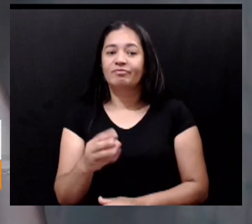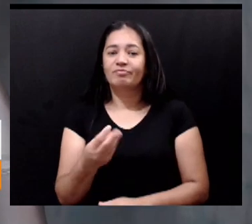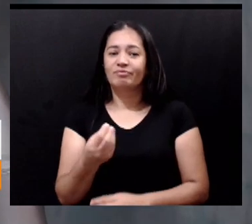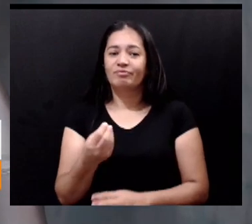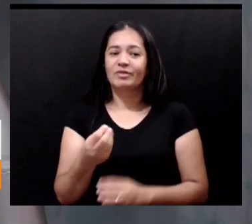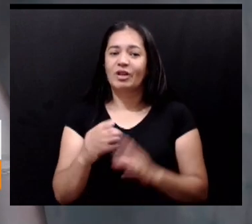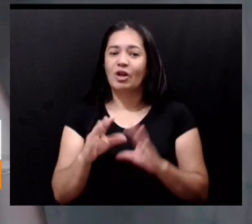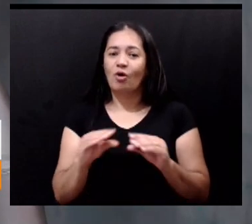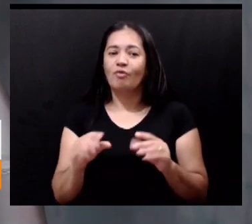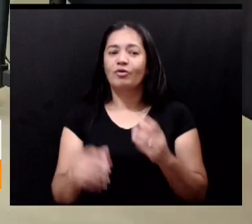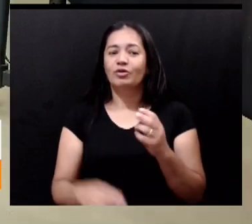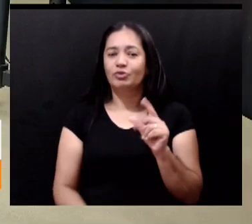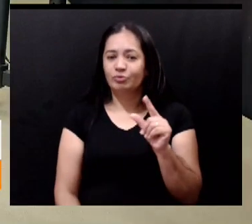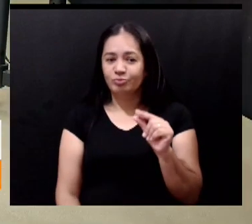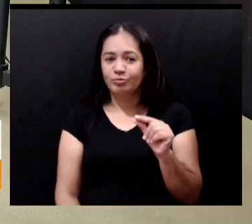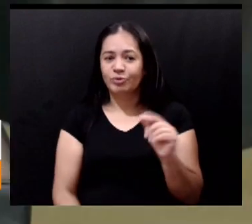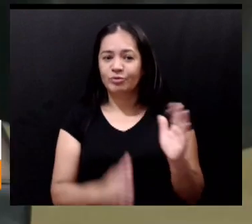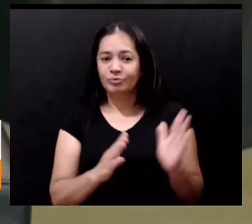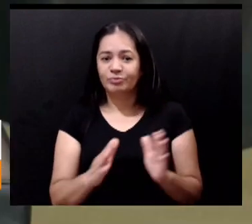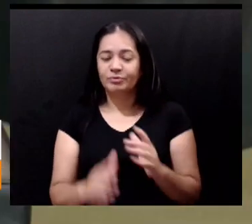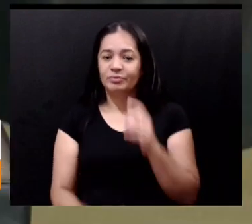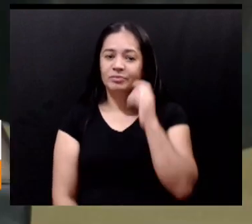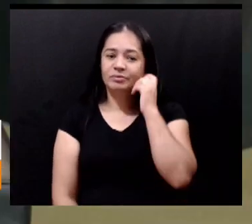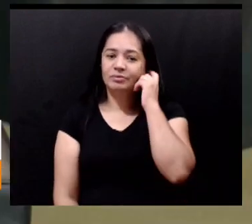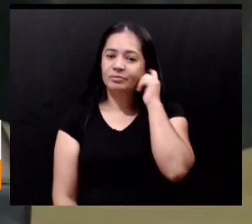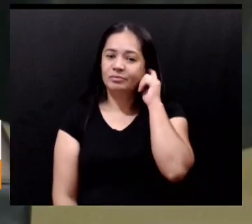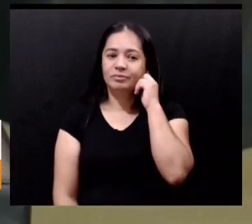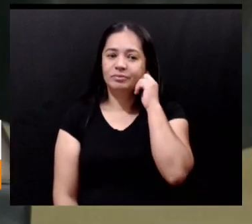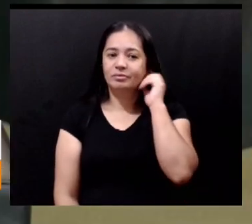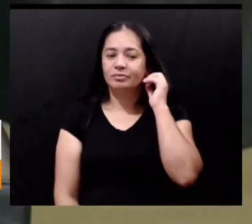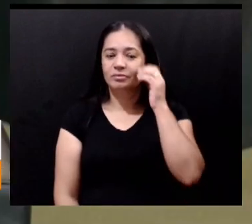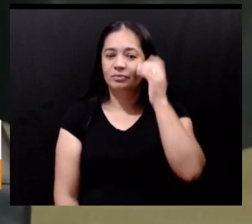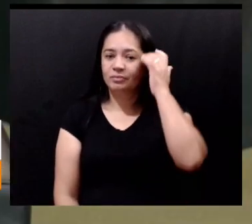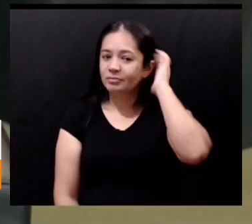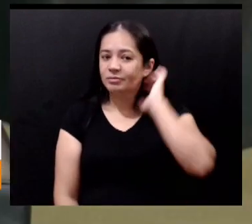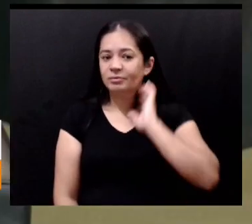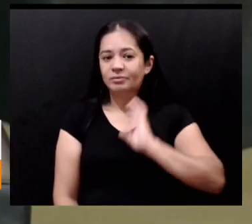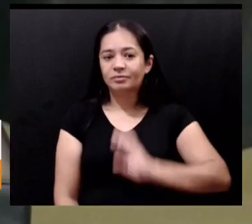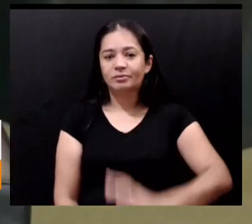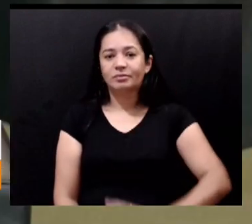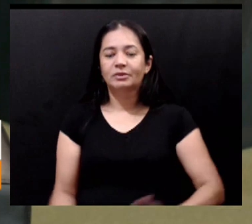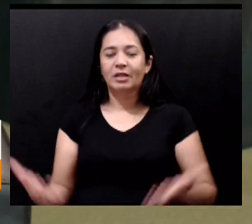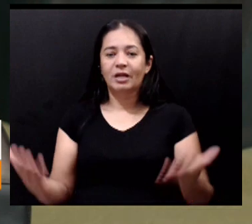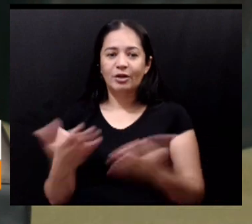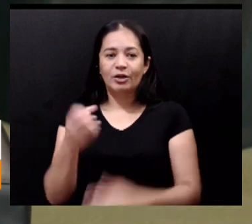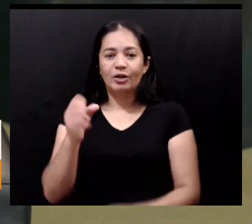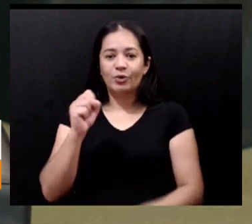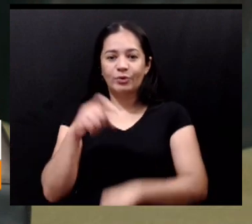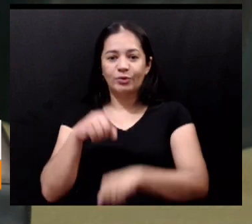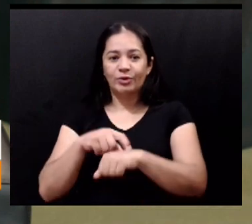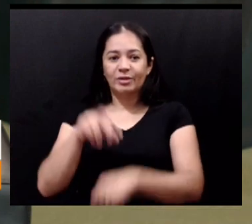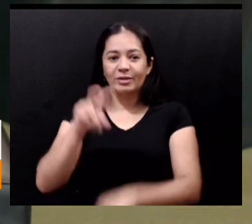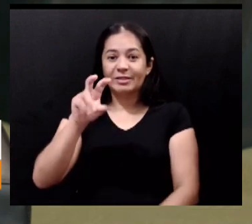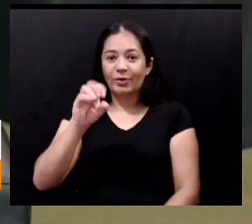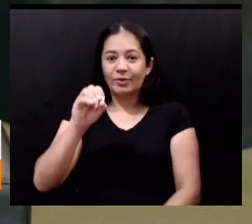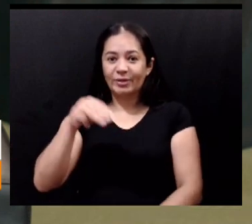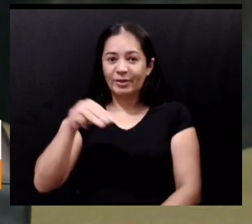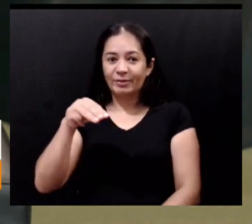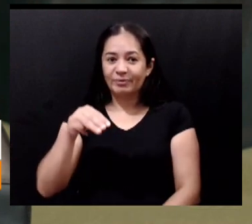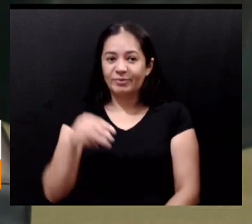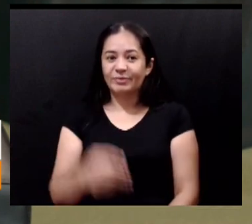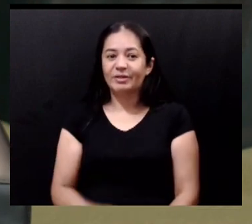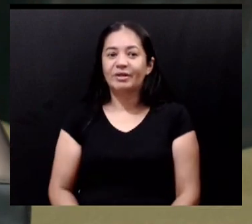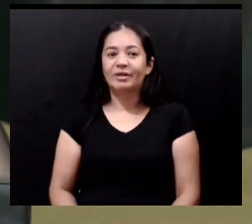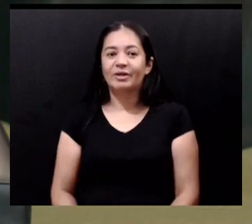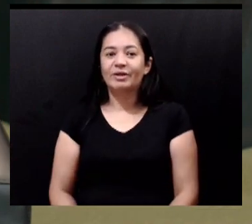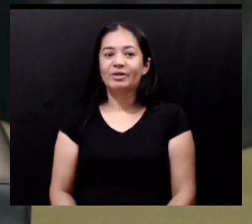esse processo. Muito bem. 8h50, faltando 10 minutos para as 9. Nós estamos ao